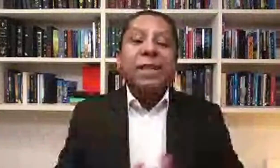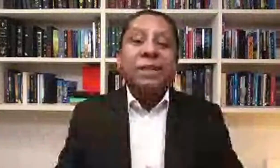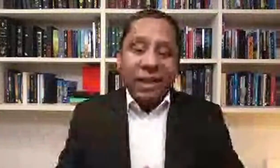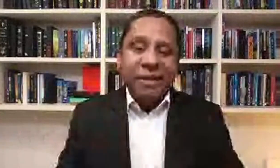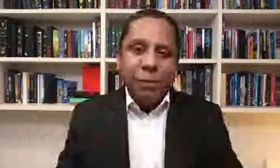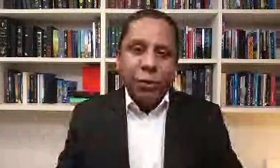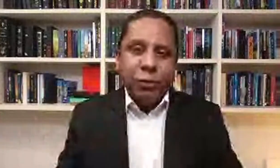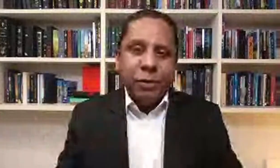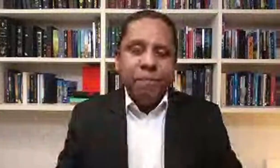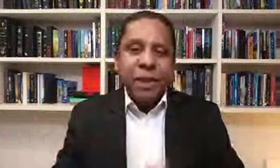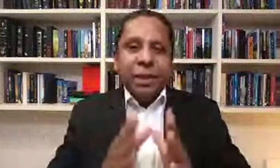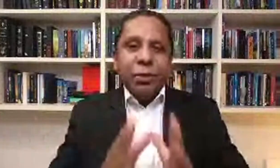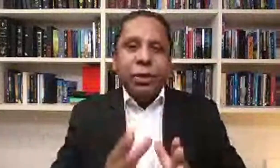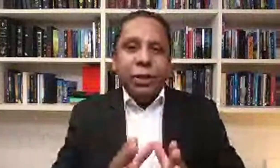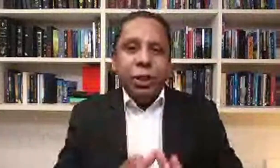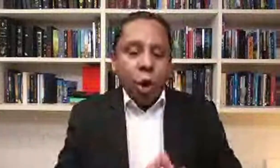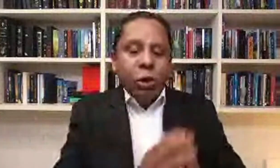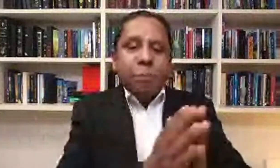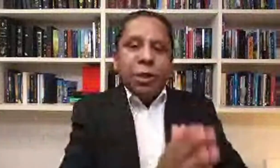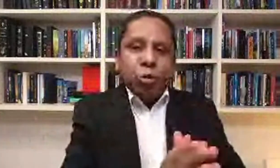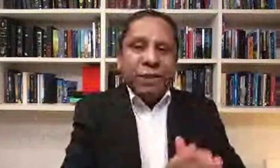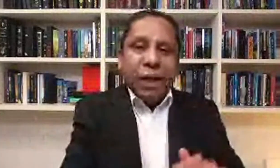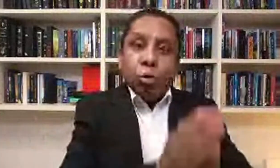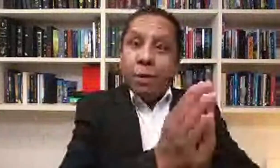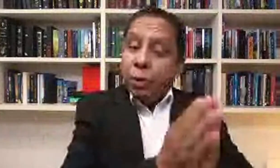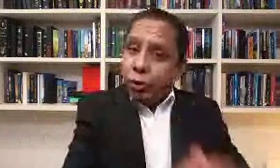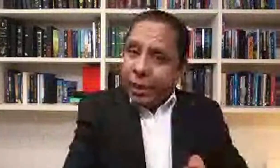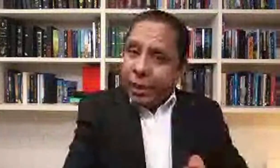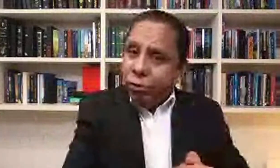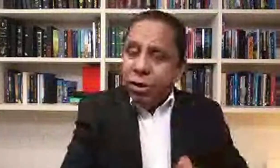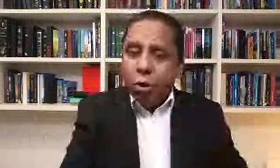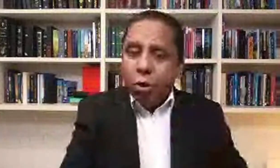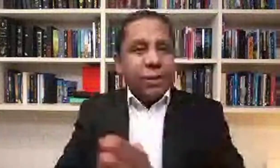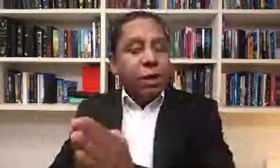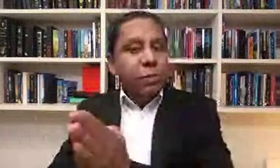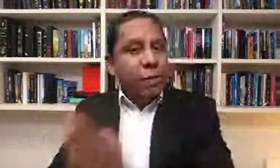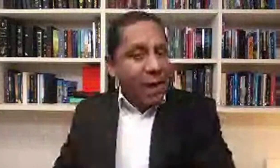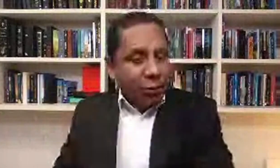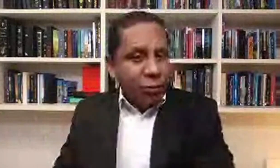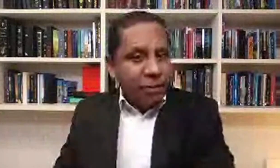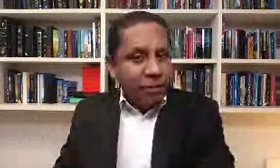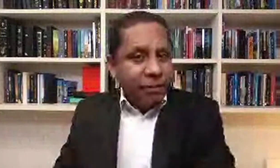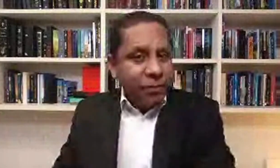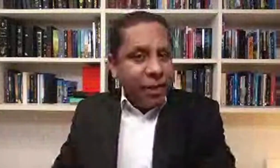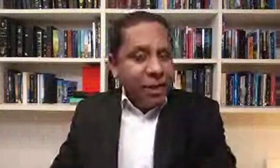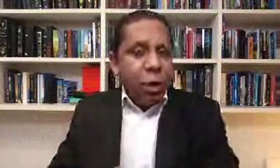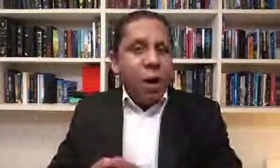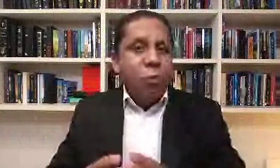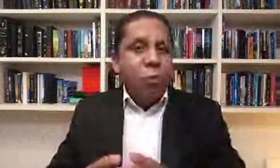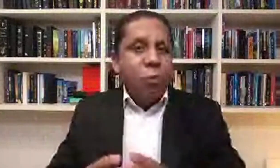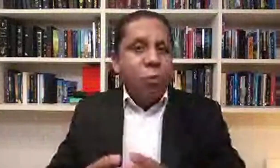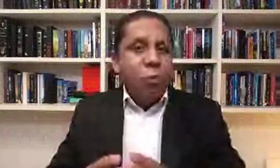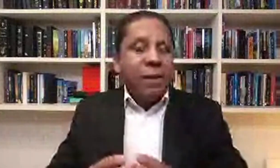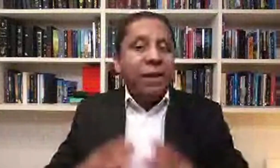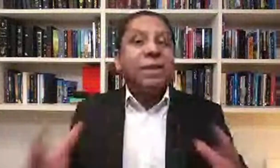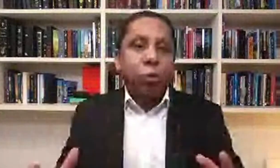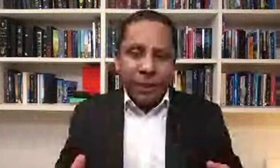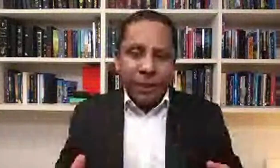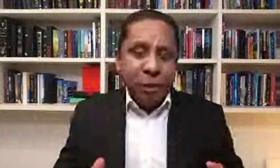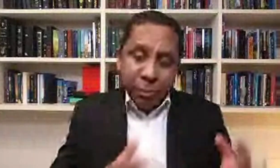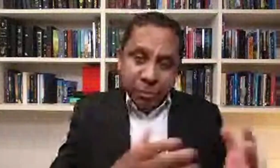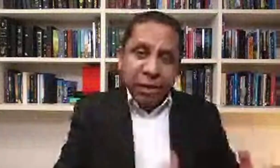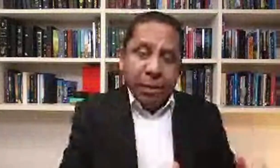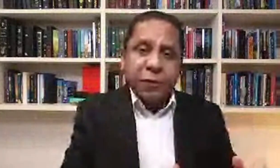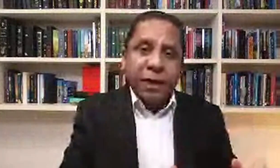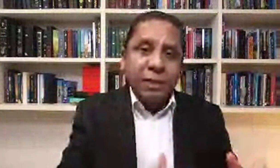existem, três caminhos. Então é o seguinte, ou a pessoa está no caminho certo ou está no caminho errado. Não há uma terceira